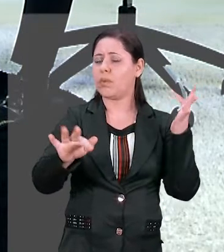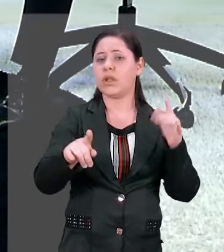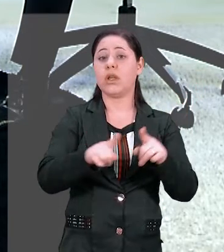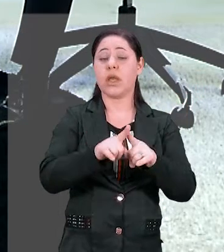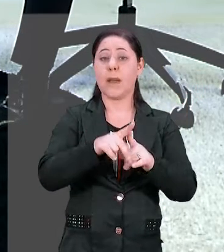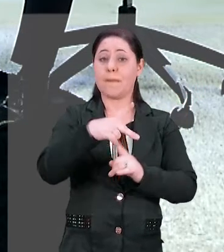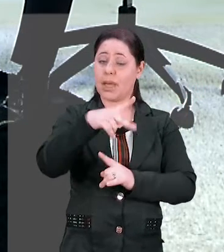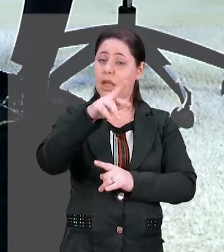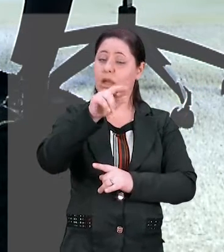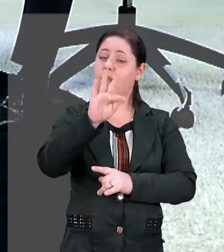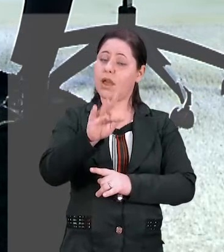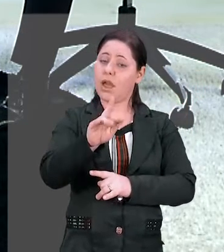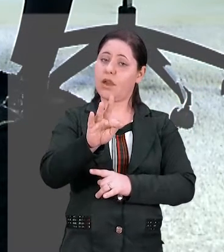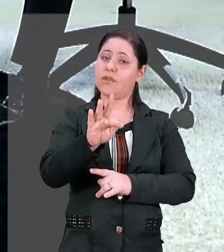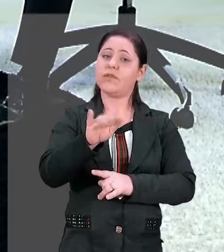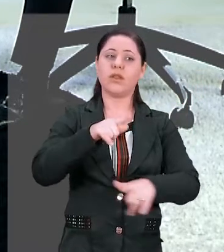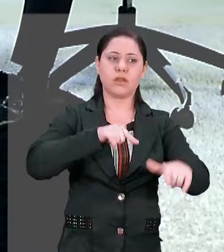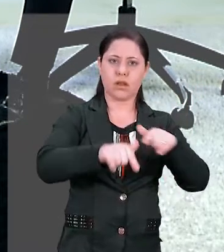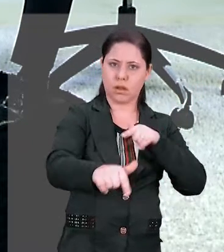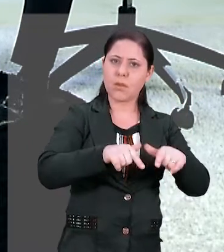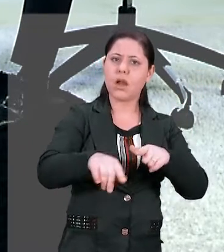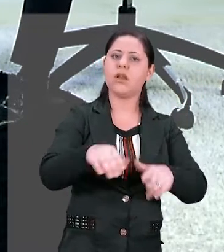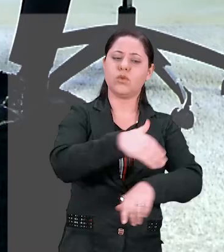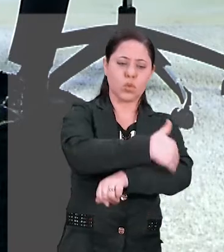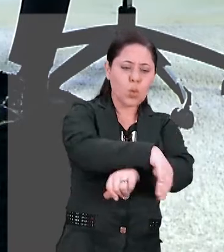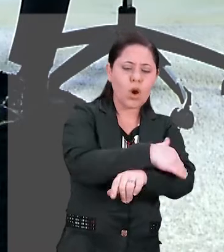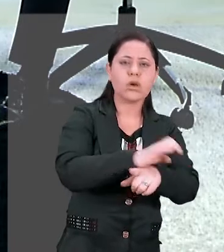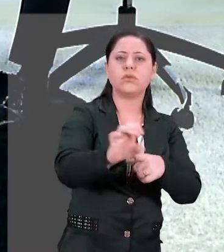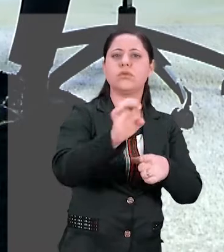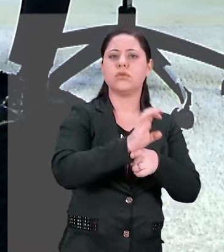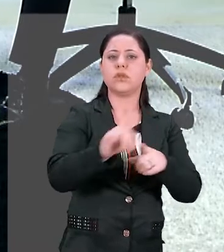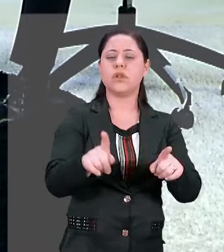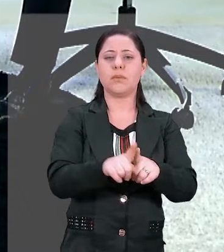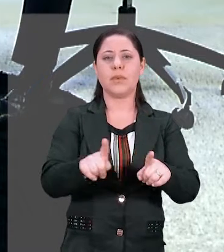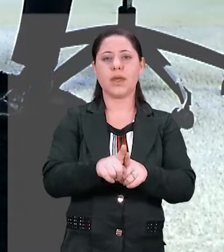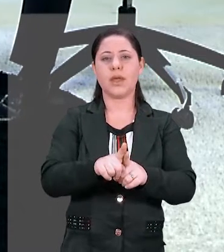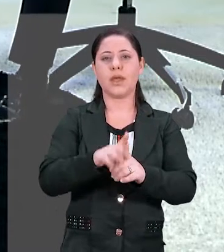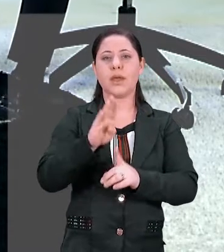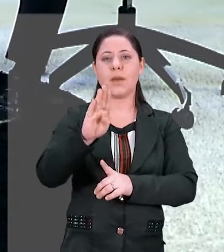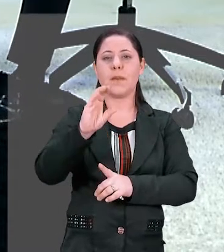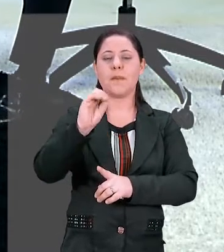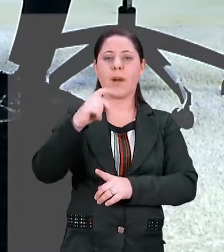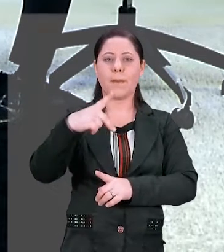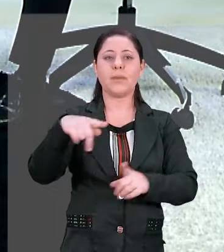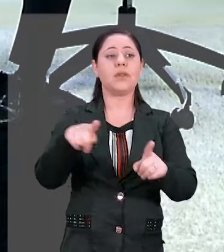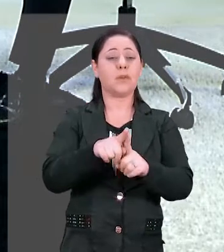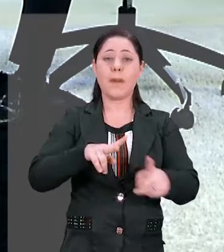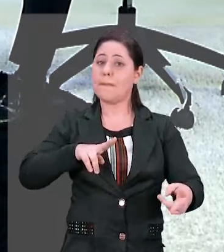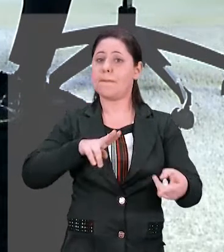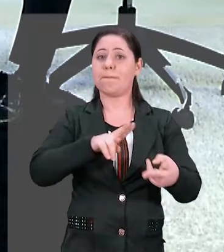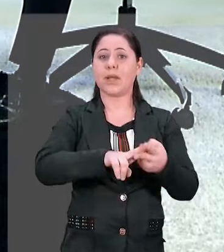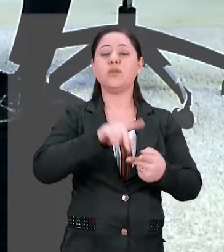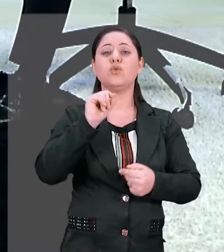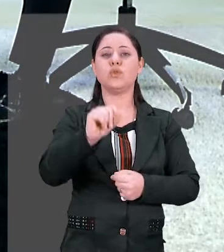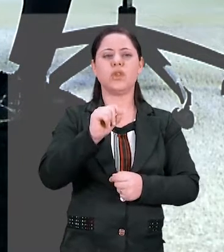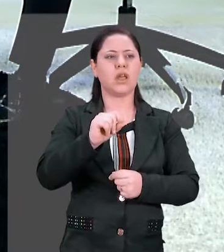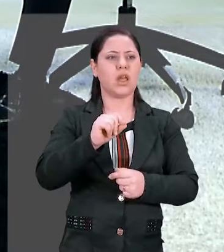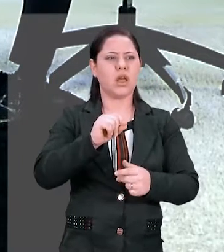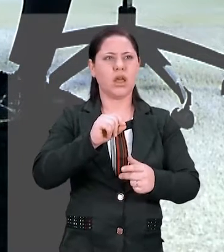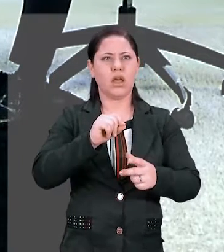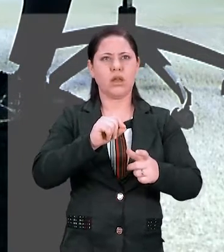nas estradas estaduais, e também o DOF, né, através de apreensões de toneladas